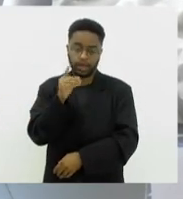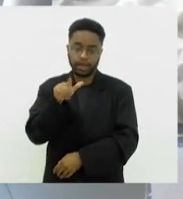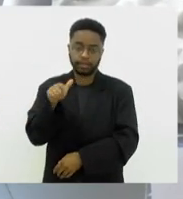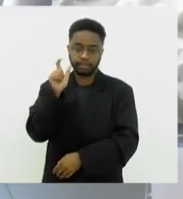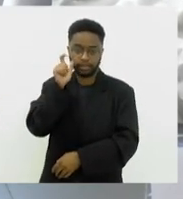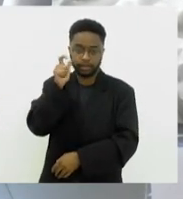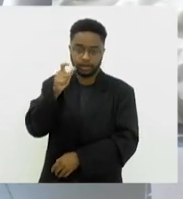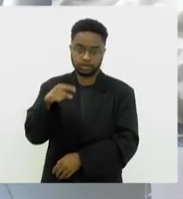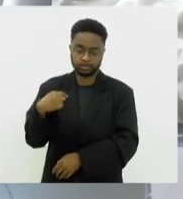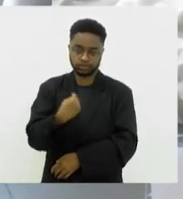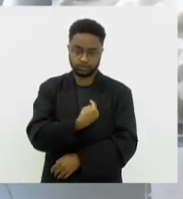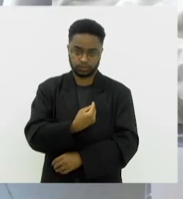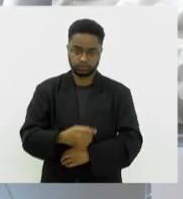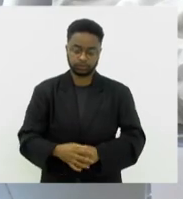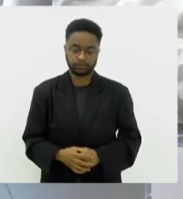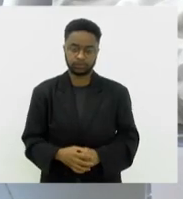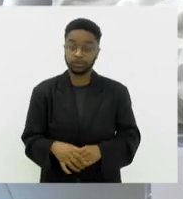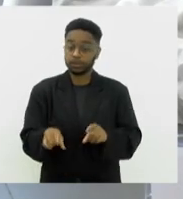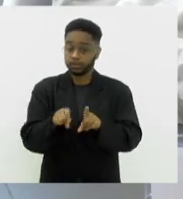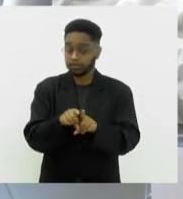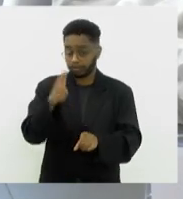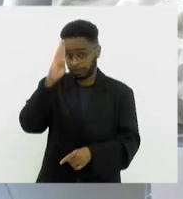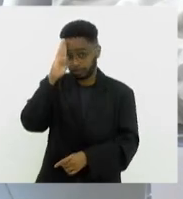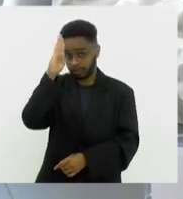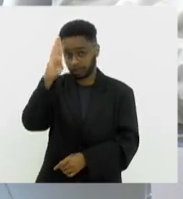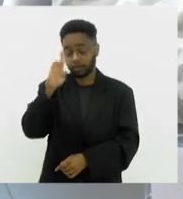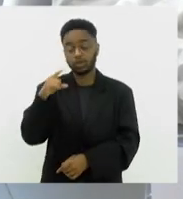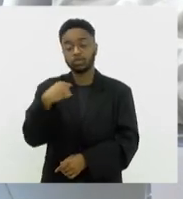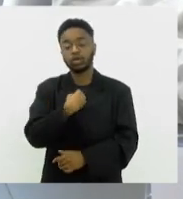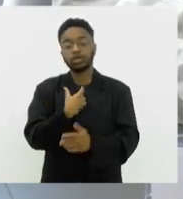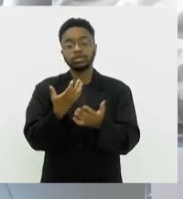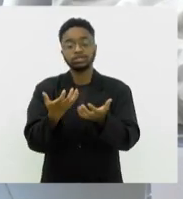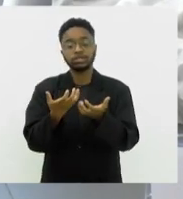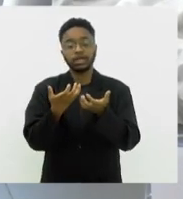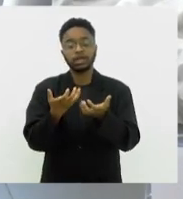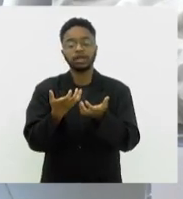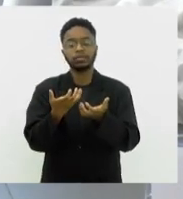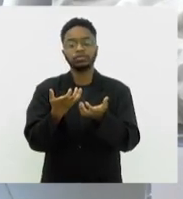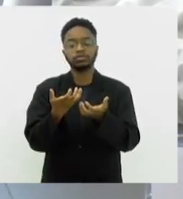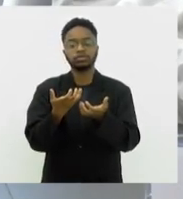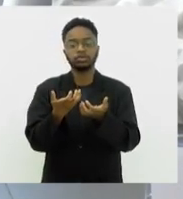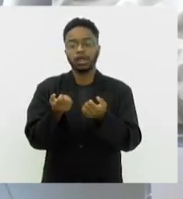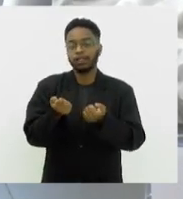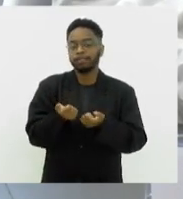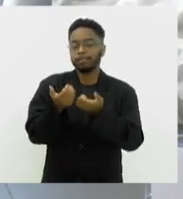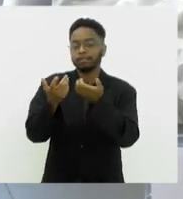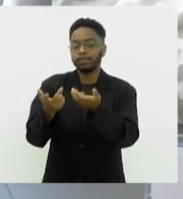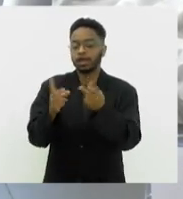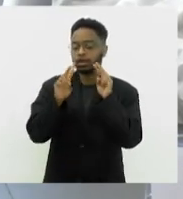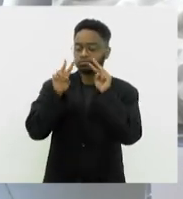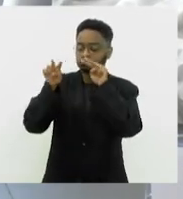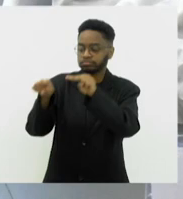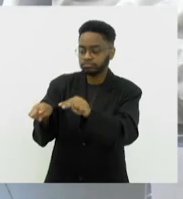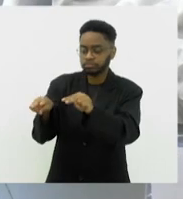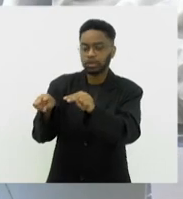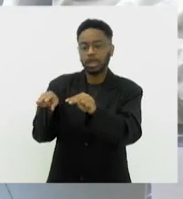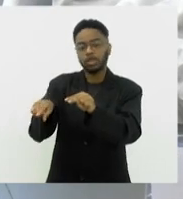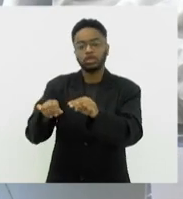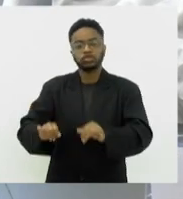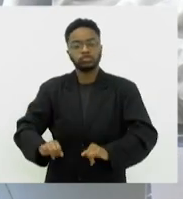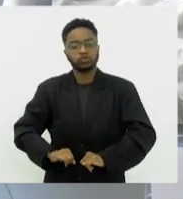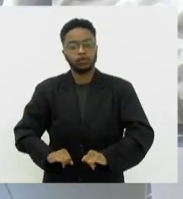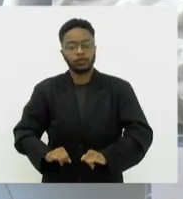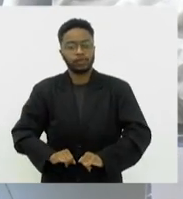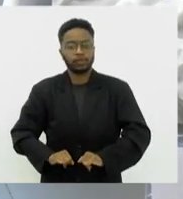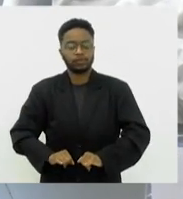de todos nós acima de tudo procuramos dar voz e visibilidade ao sofrimento injustificado